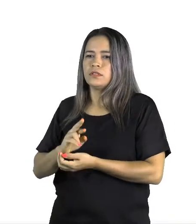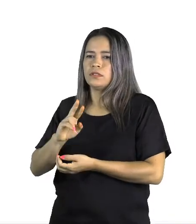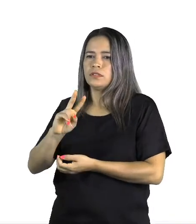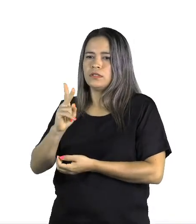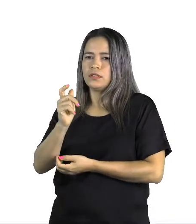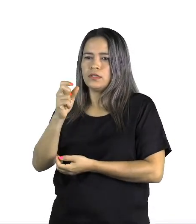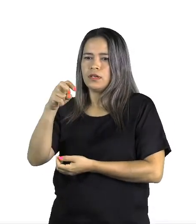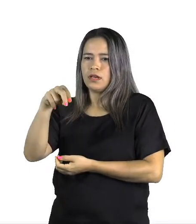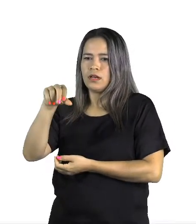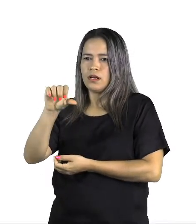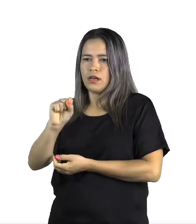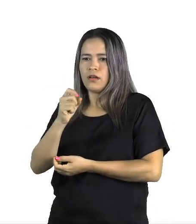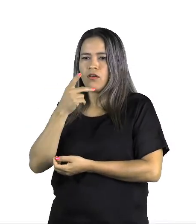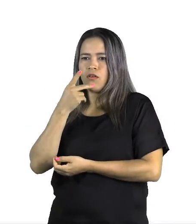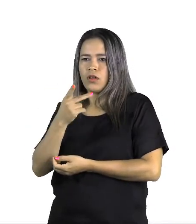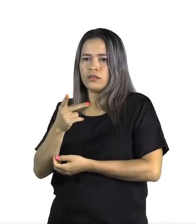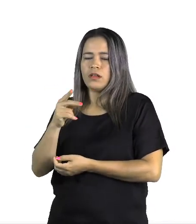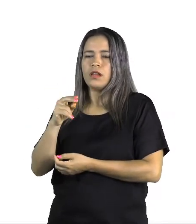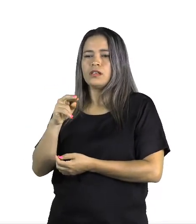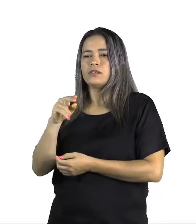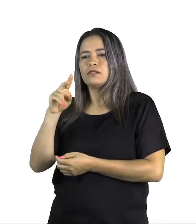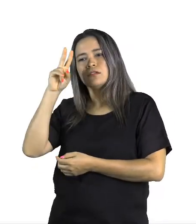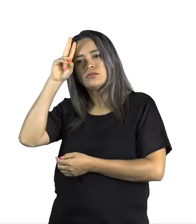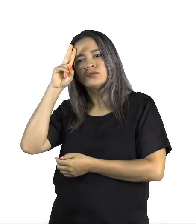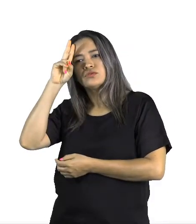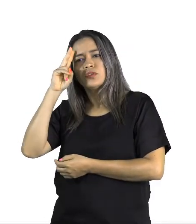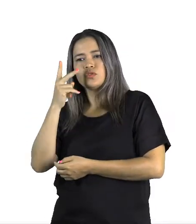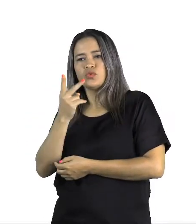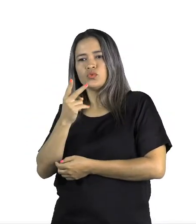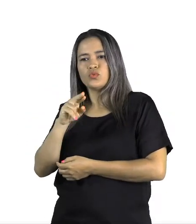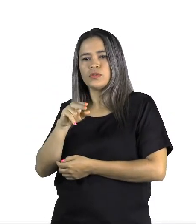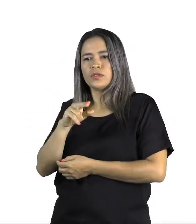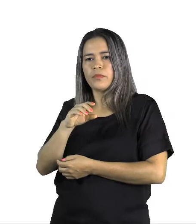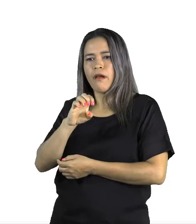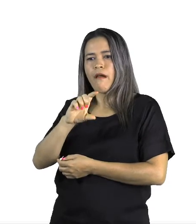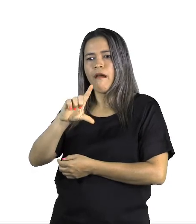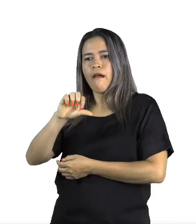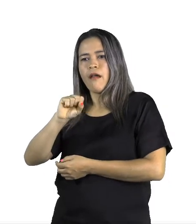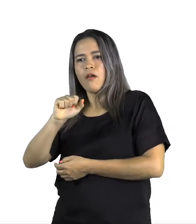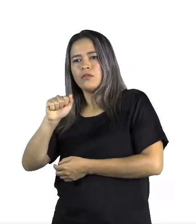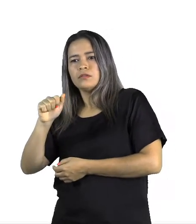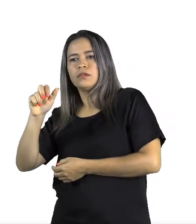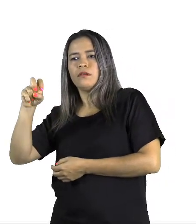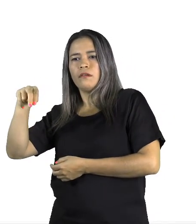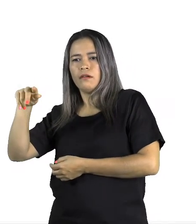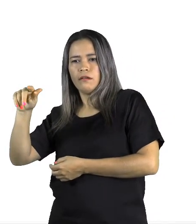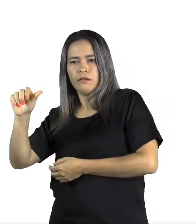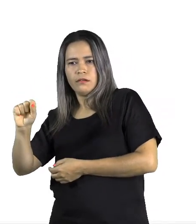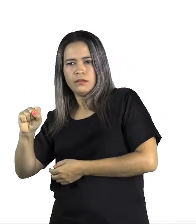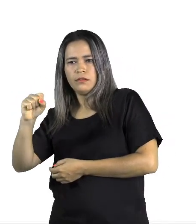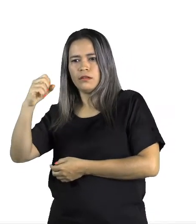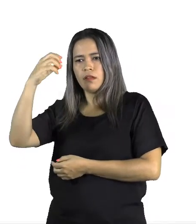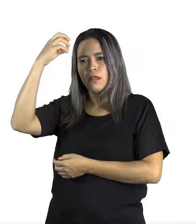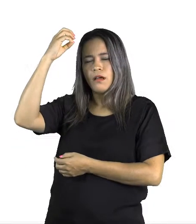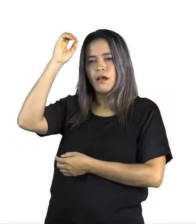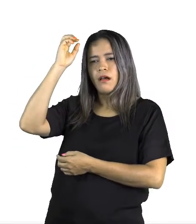a história de Elsa e Anna, princesas do reino André. Essa é a introdução. Observe bem. Aí vem